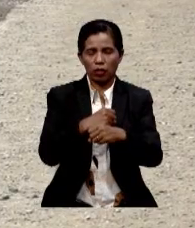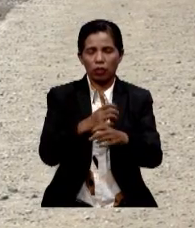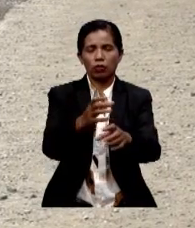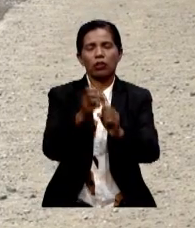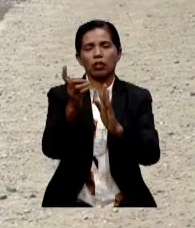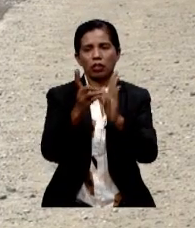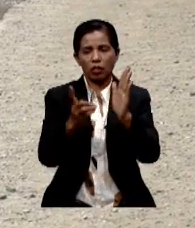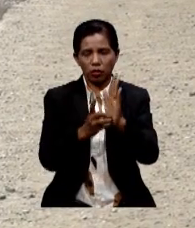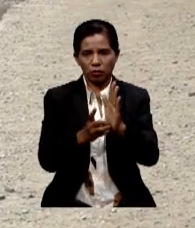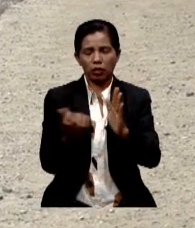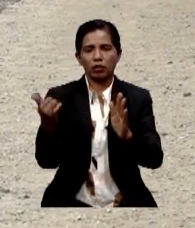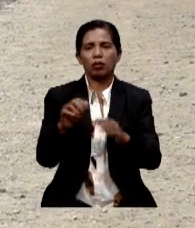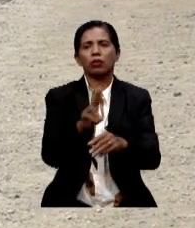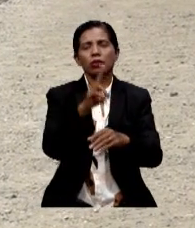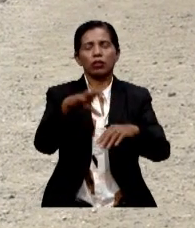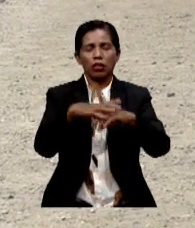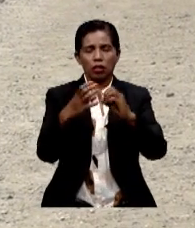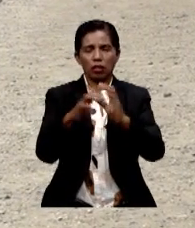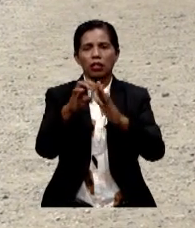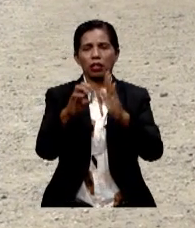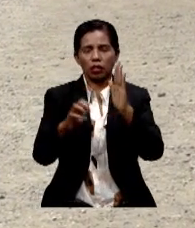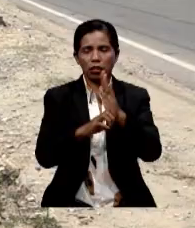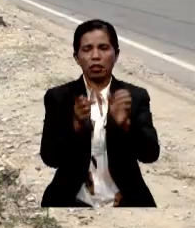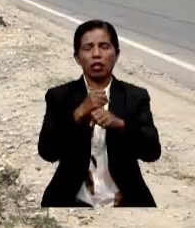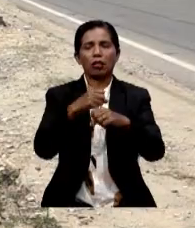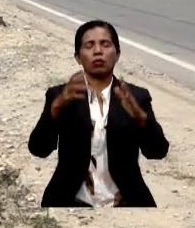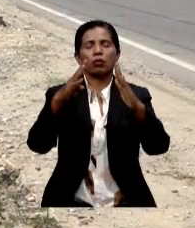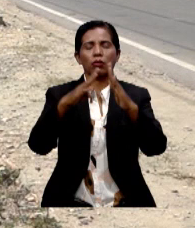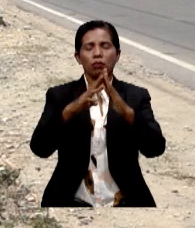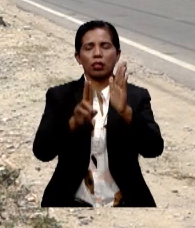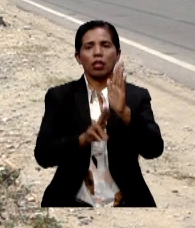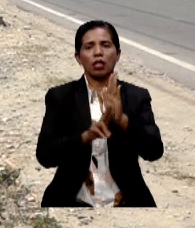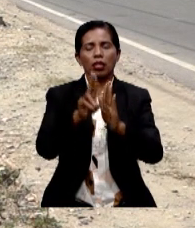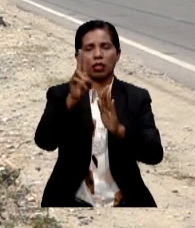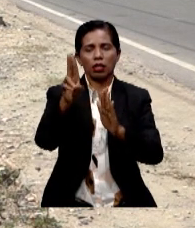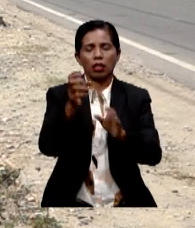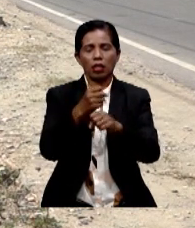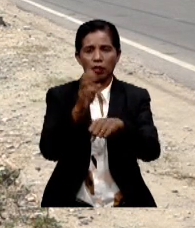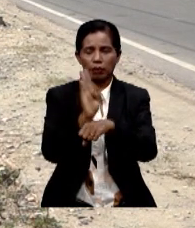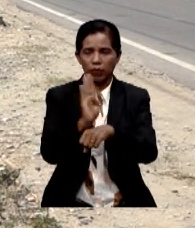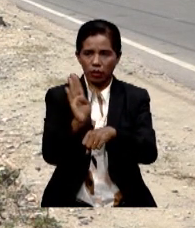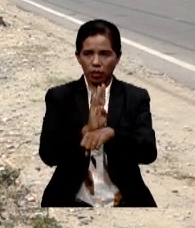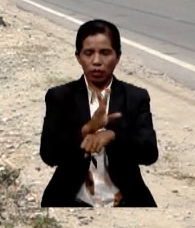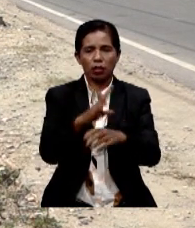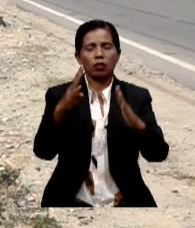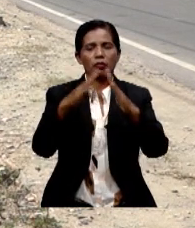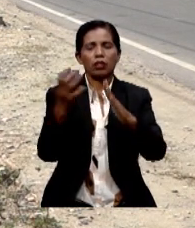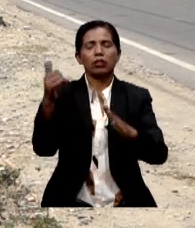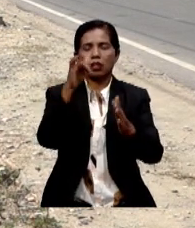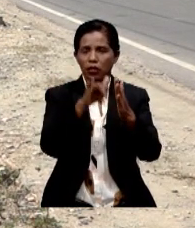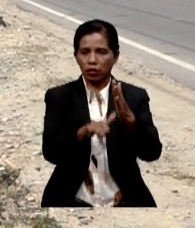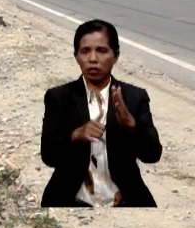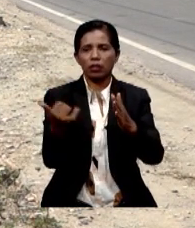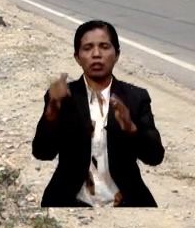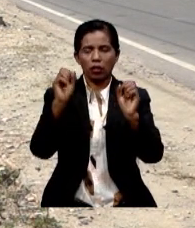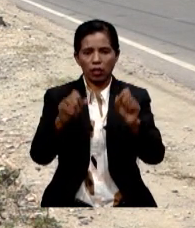sira na bema ko ocupa na fate estado halo uma andar lore halo negocio ko uma na bema sir hela sira mus